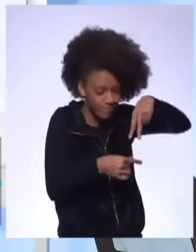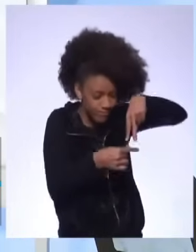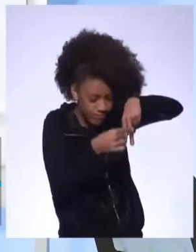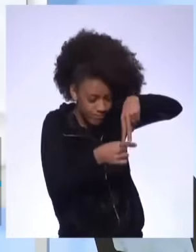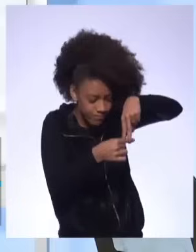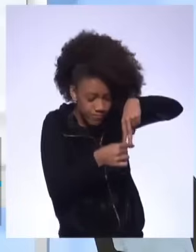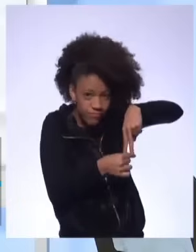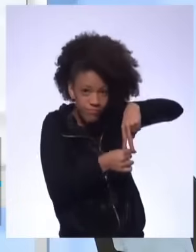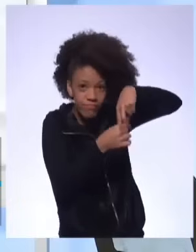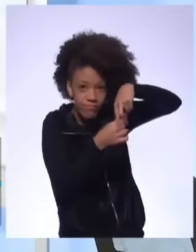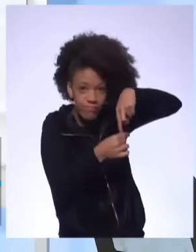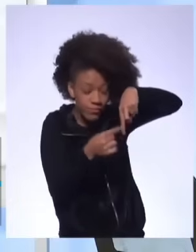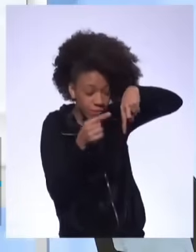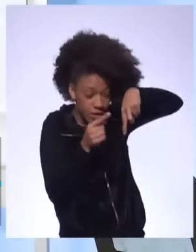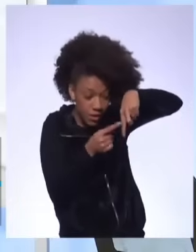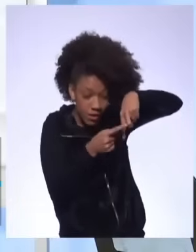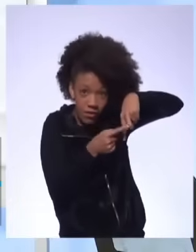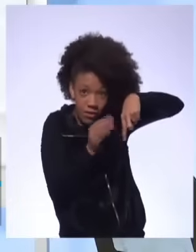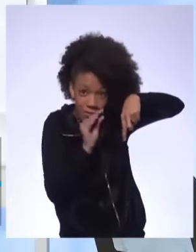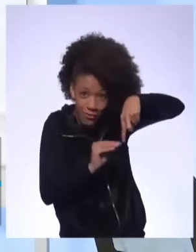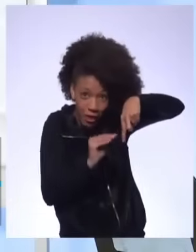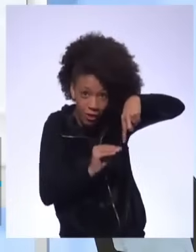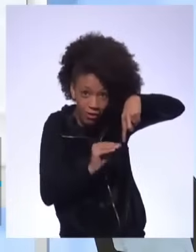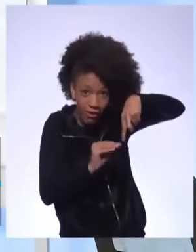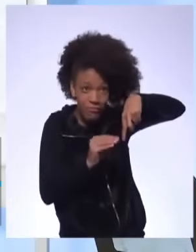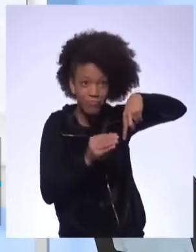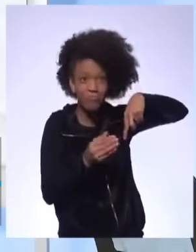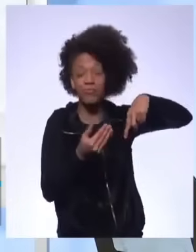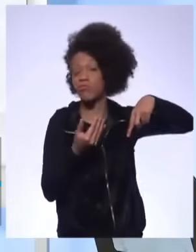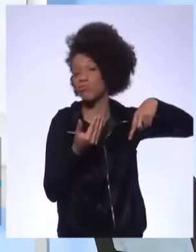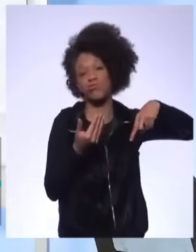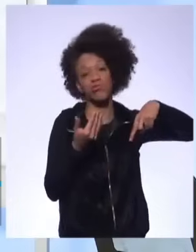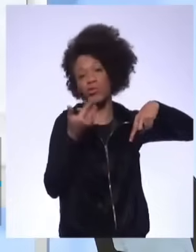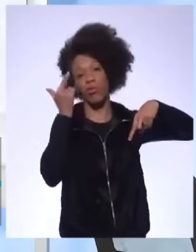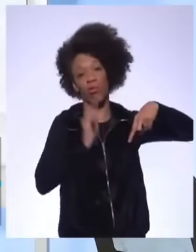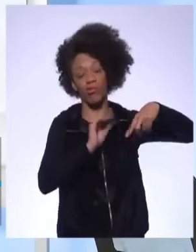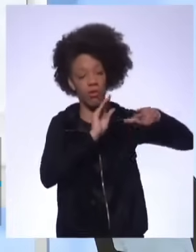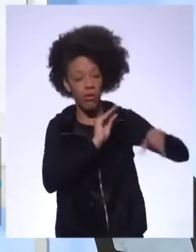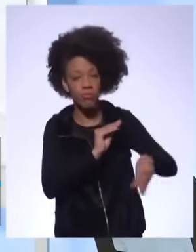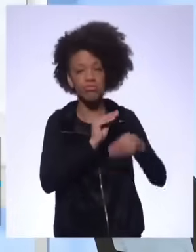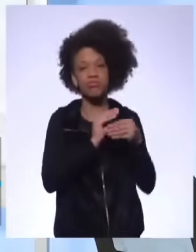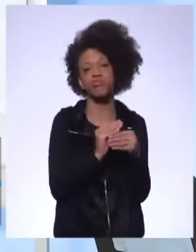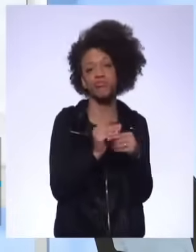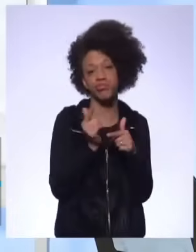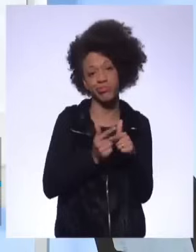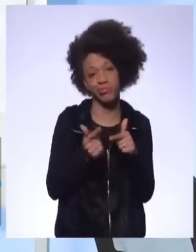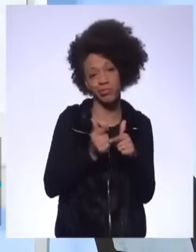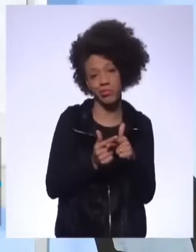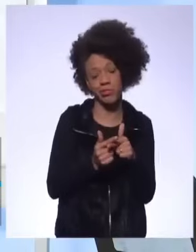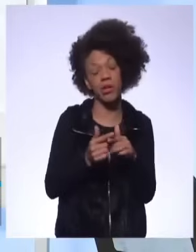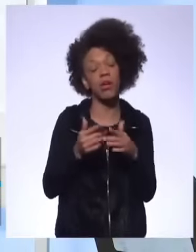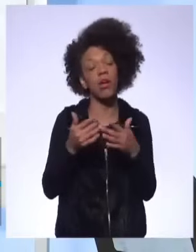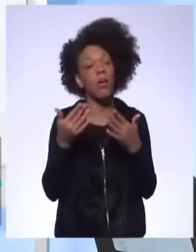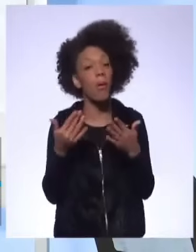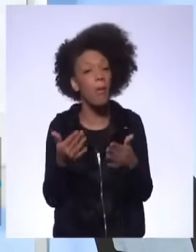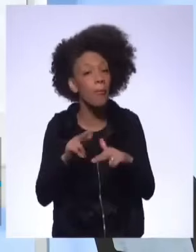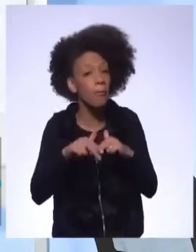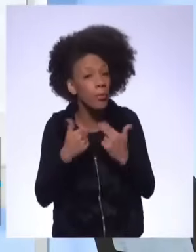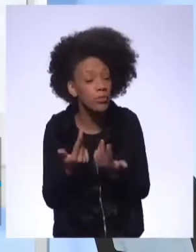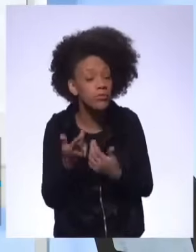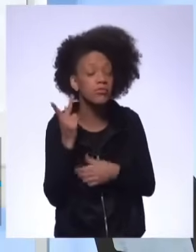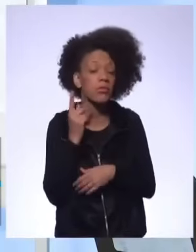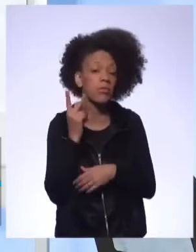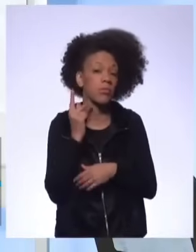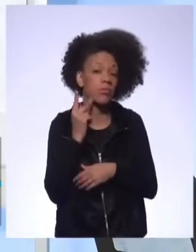essa perninha que falta aqui no homem não permite com que cubra, vamos colocar assim, o problema do daltonismo. Por isso que é muito mais comum